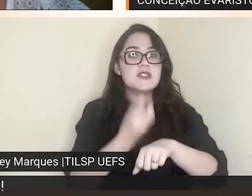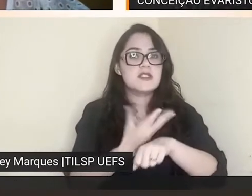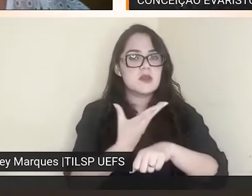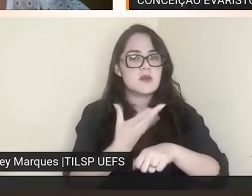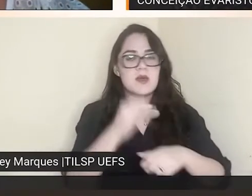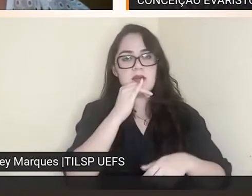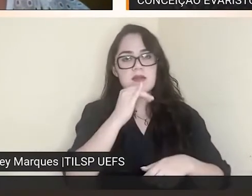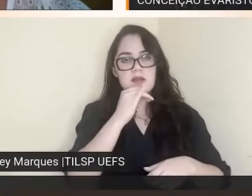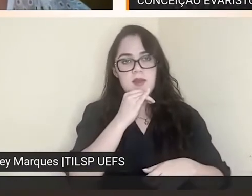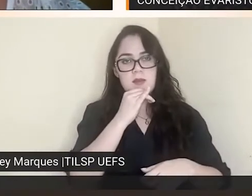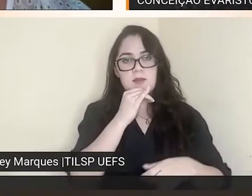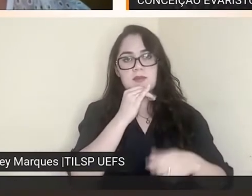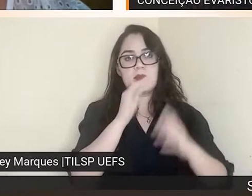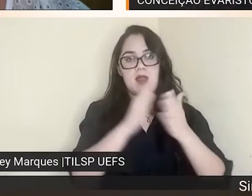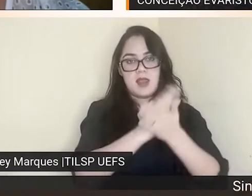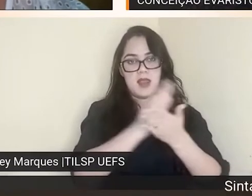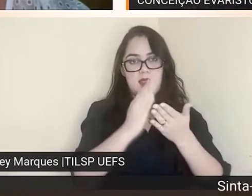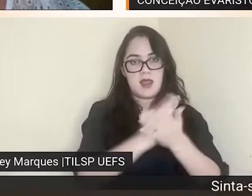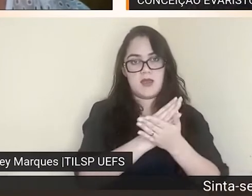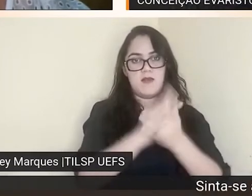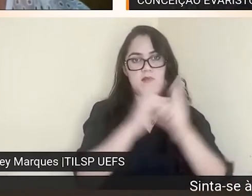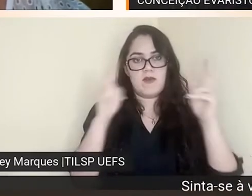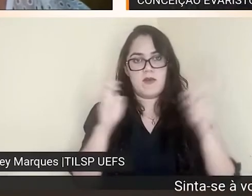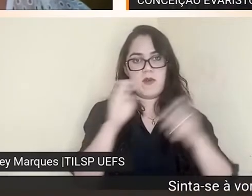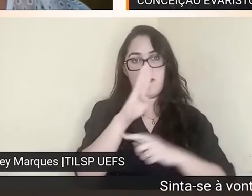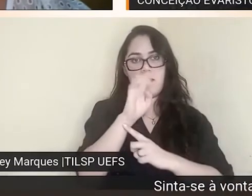vamos encontrar Mãe Joana,